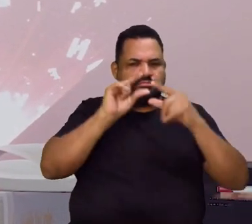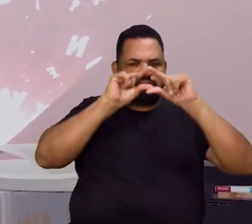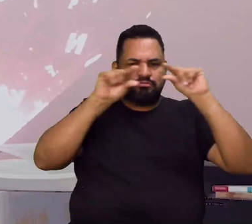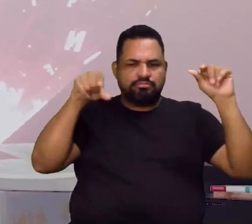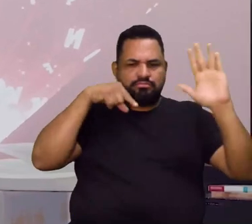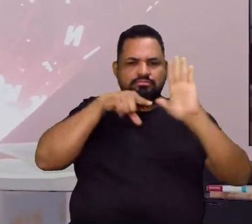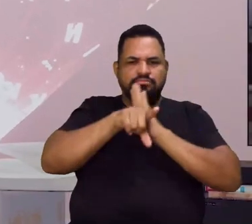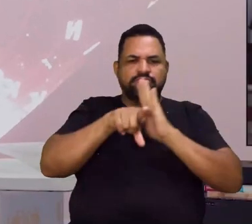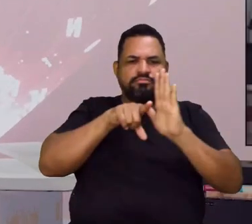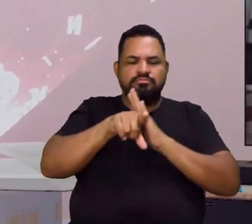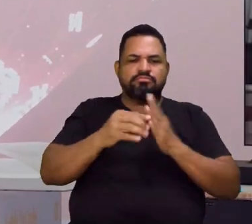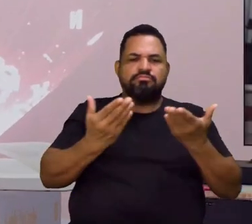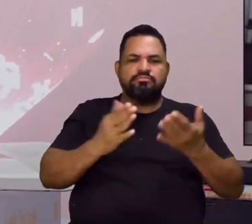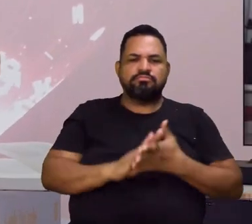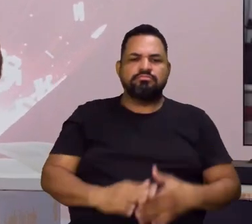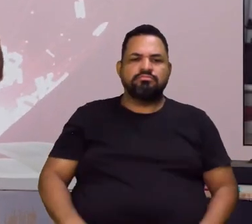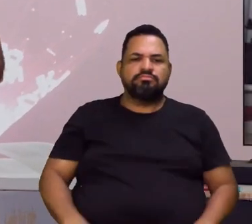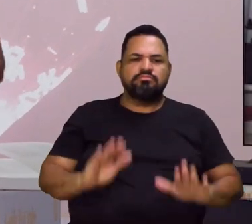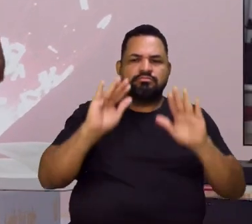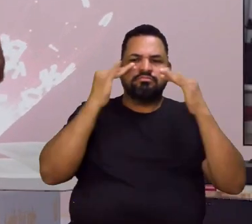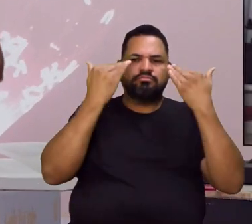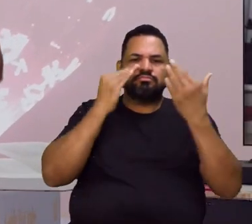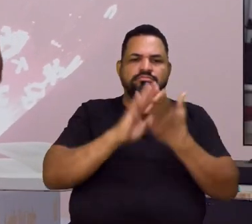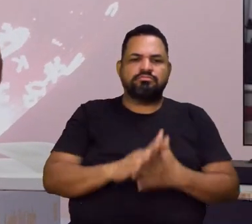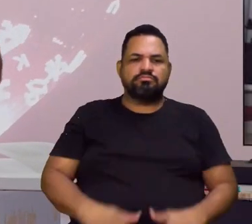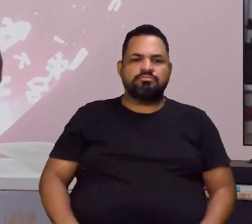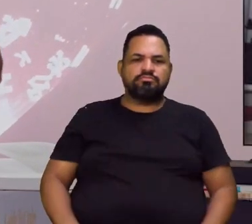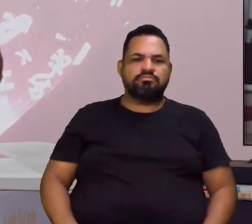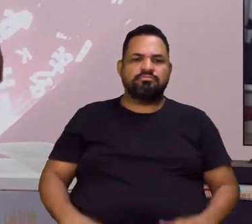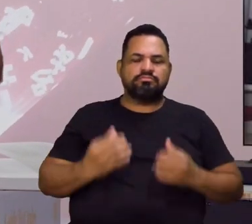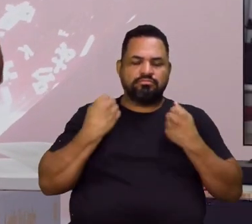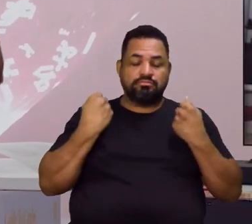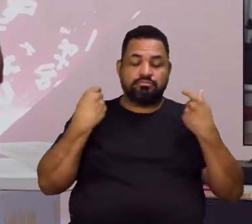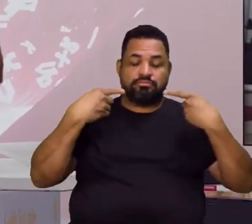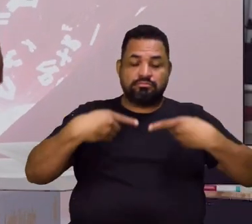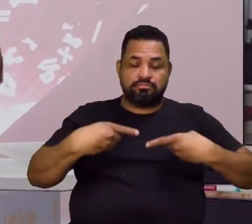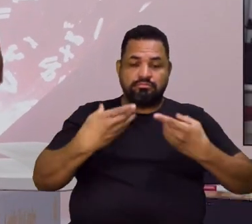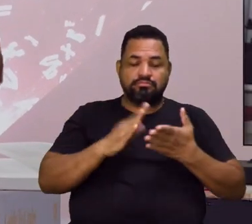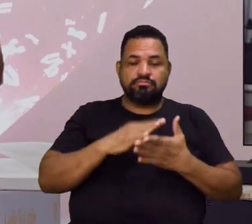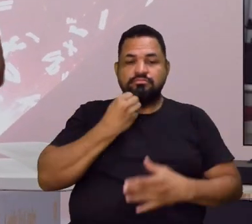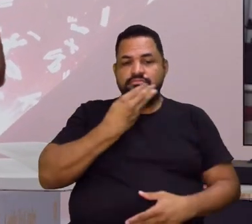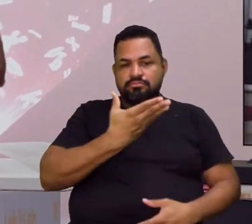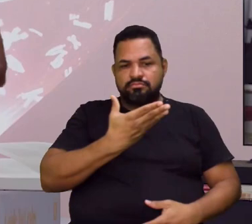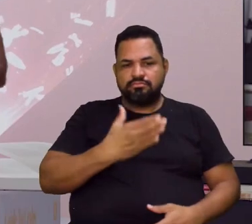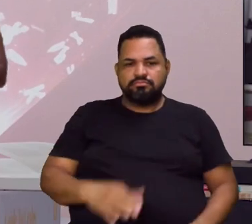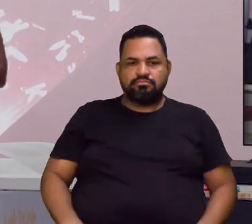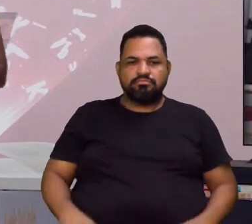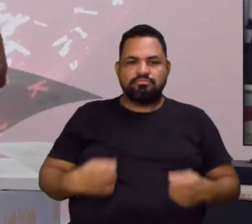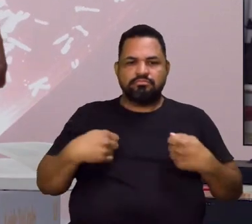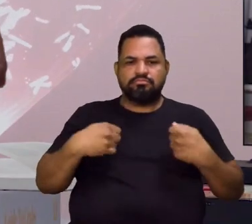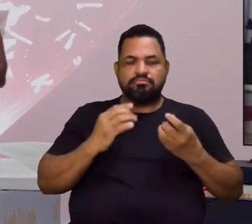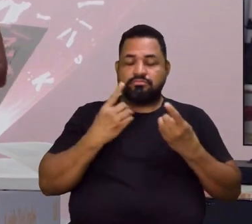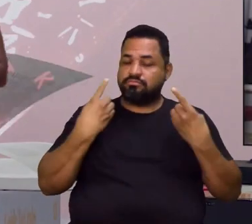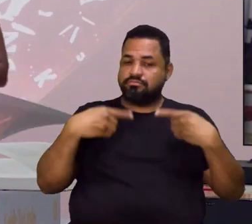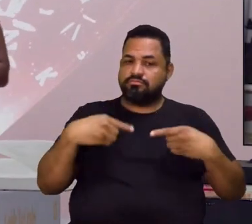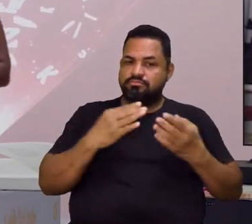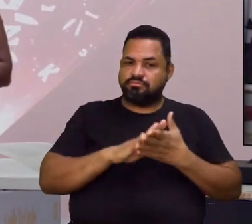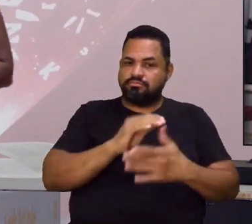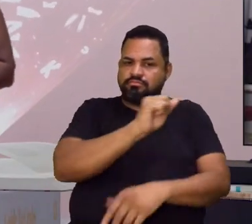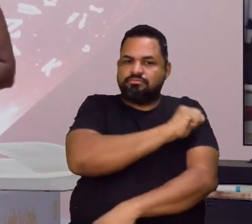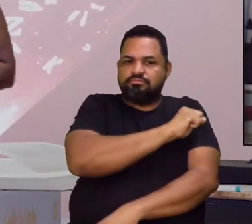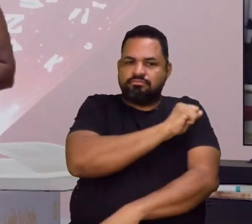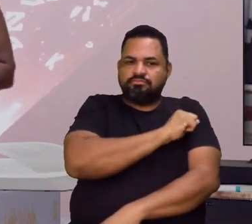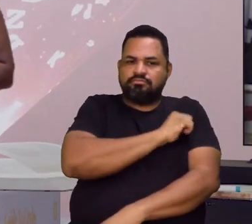enunciados. Beleza? Isso mesmo, com muita atenção. Nós não vamos desejar sorte, porque aluno da mediação não precisa de sorte, porque é o aluno